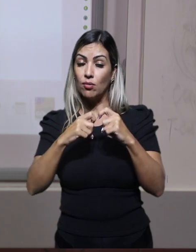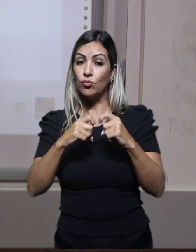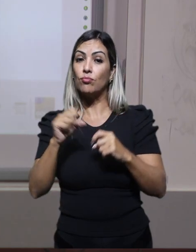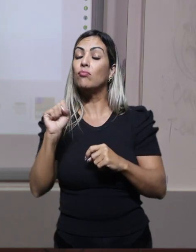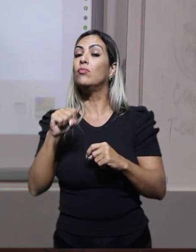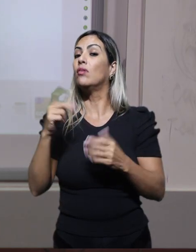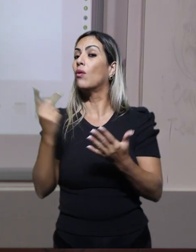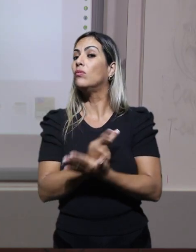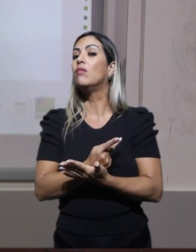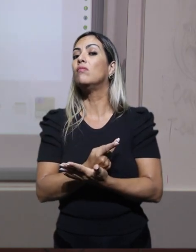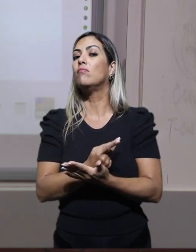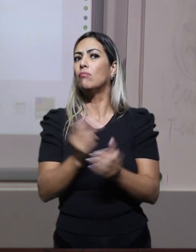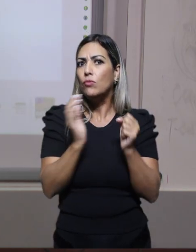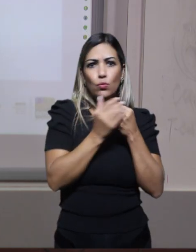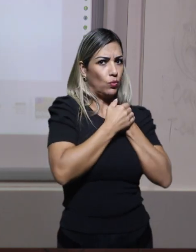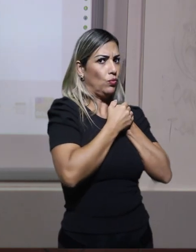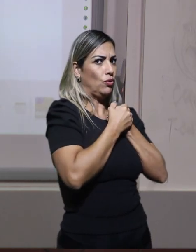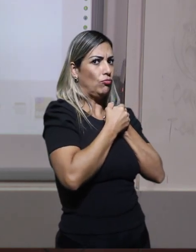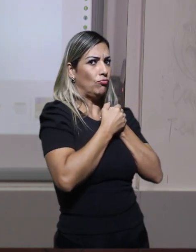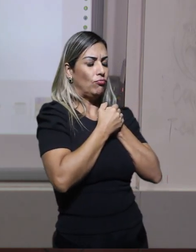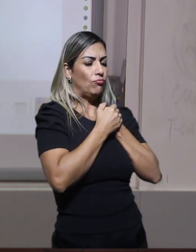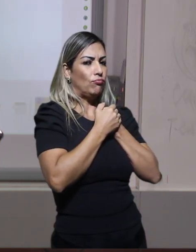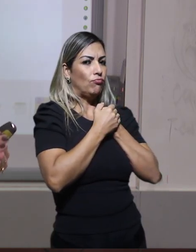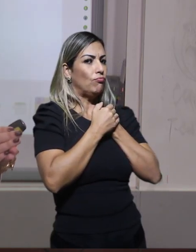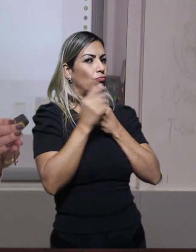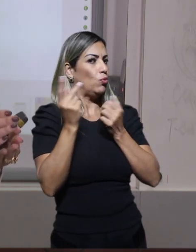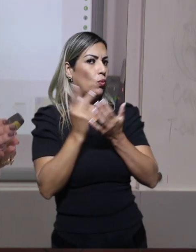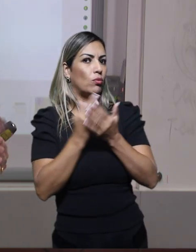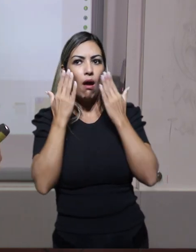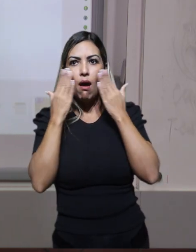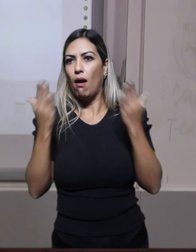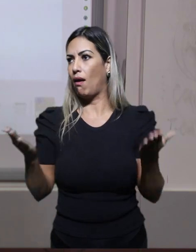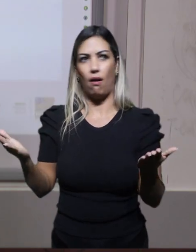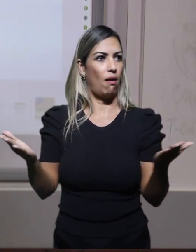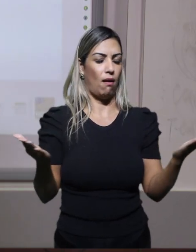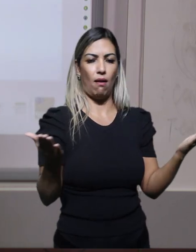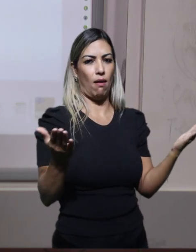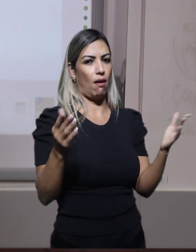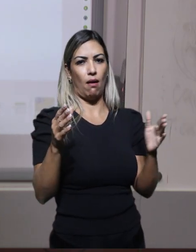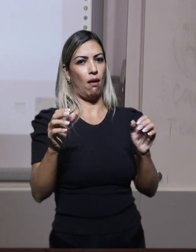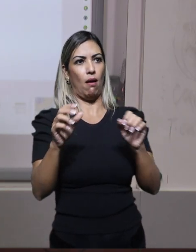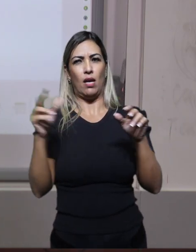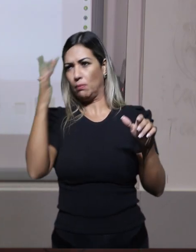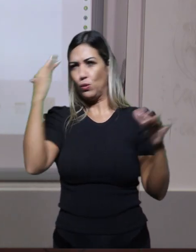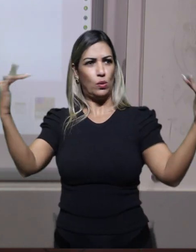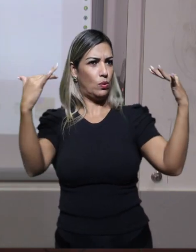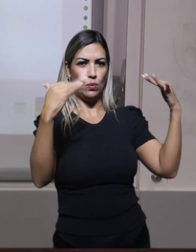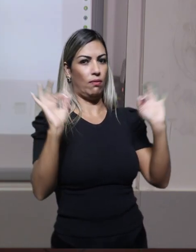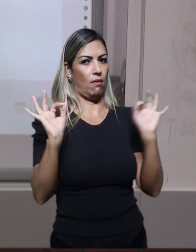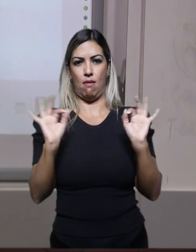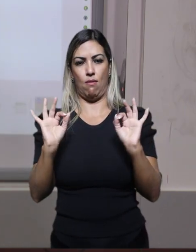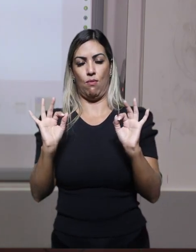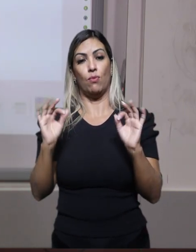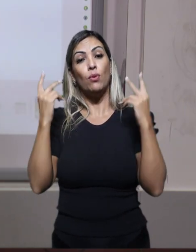sim cometidos às escondidas. Eles não são cometidos na frente de todo mundo. Então é comum que